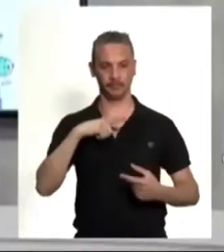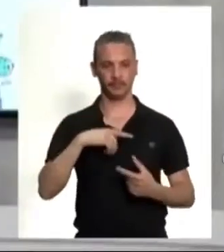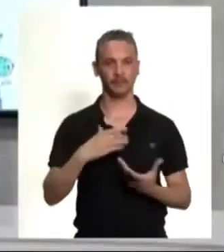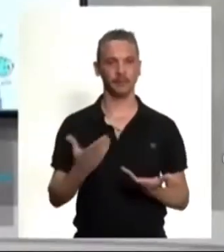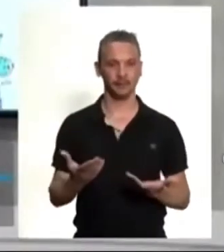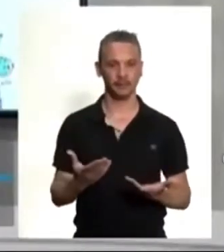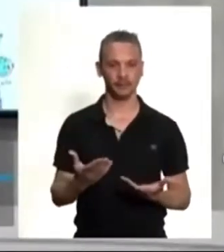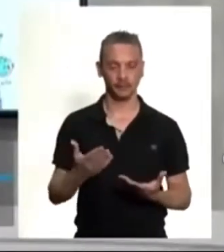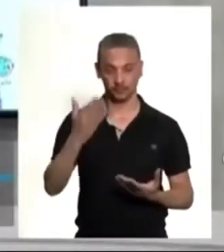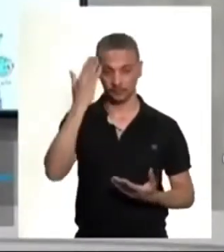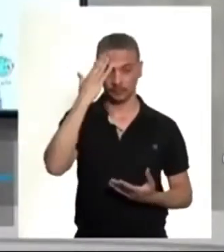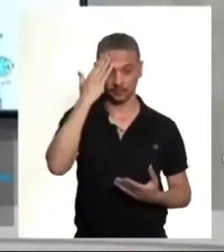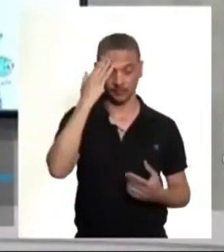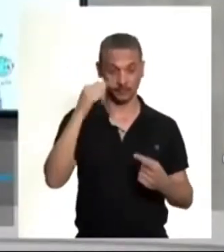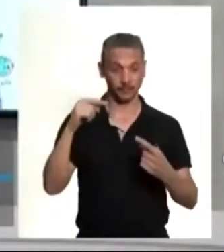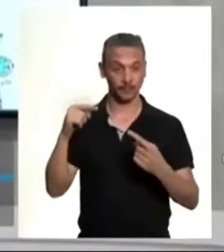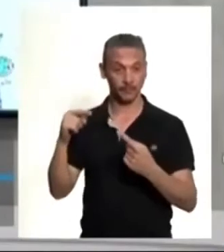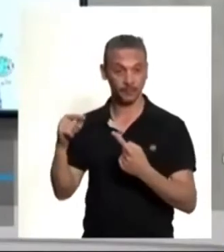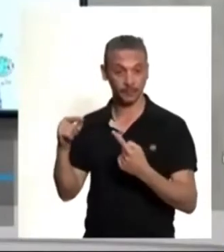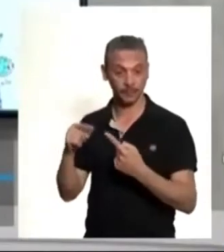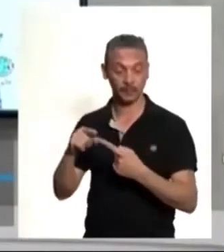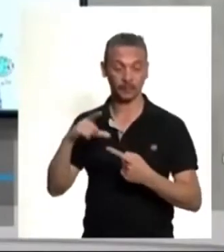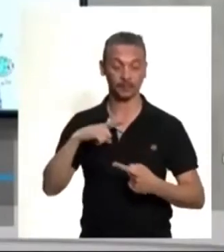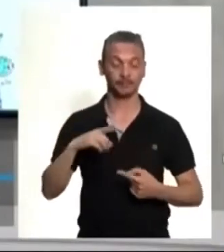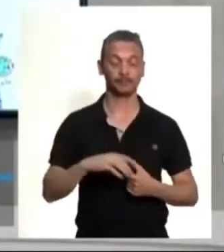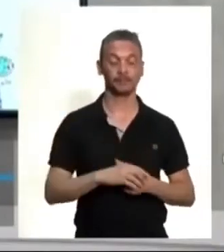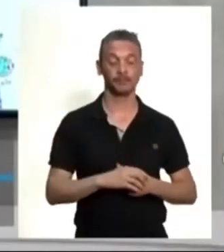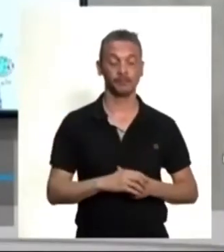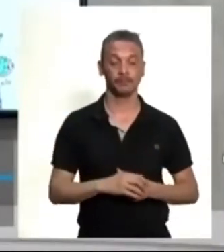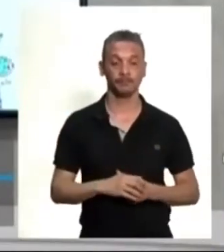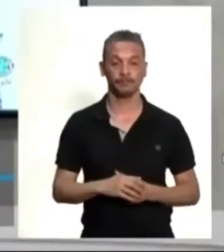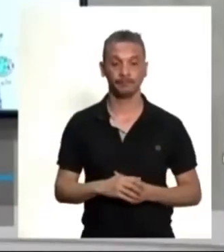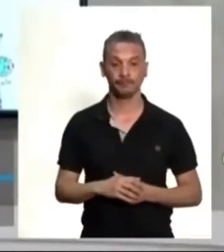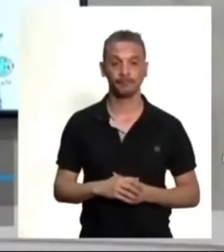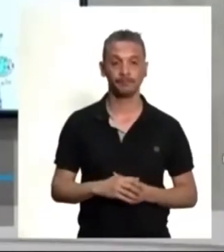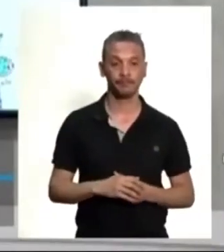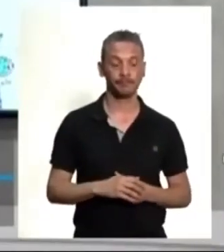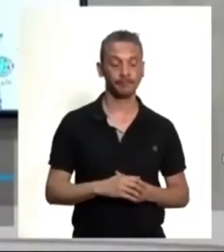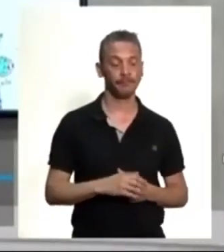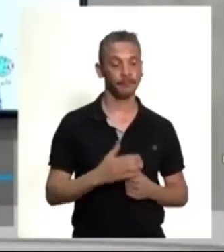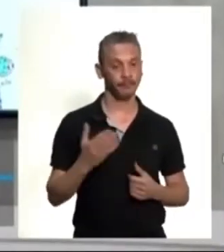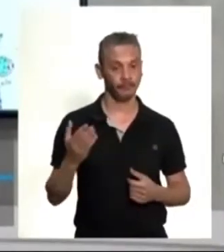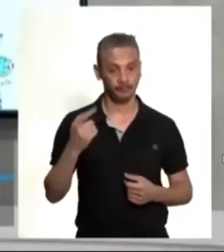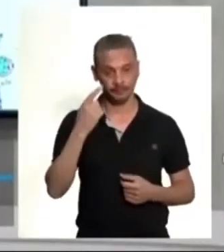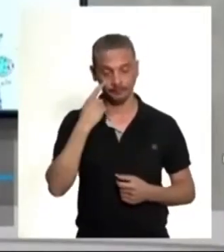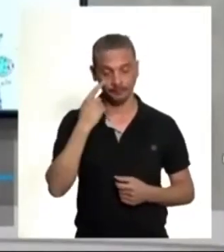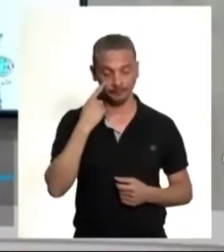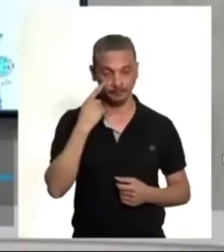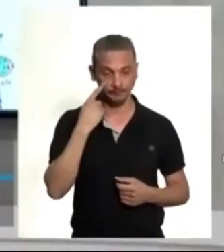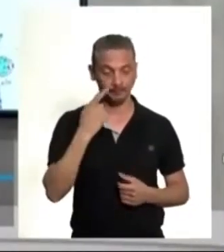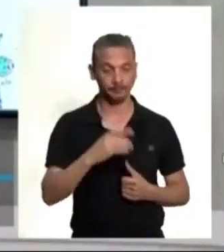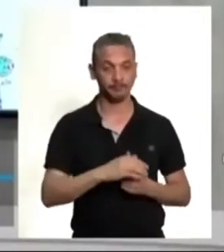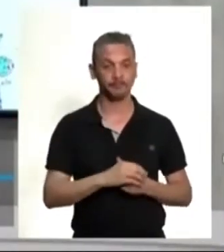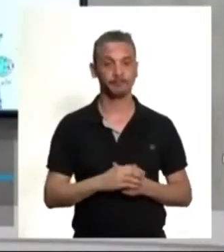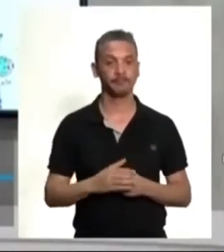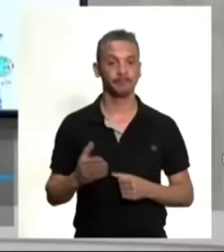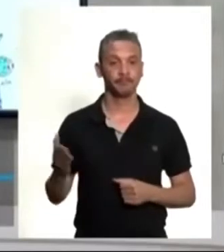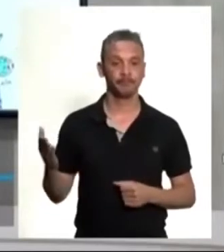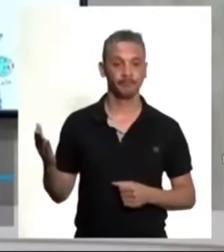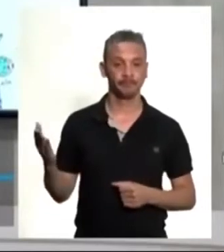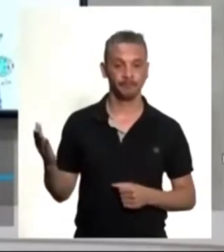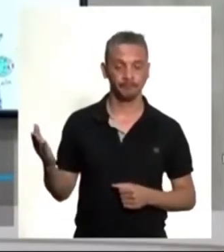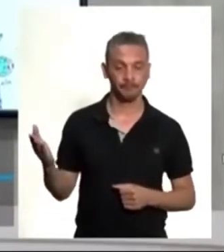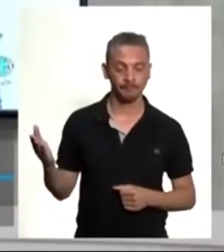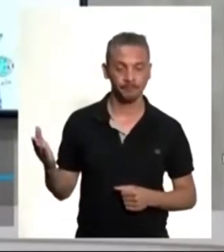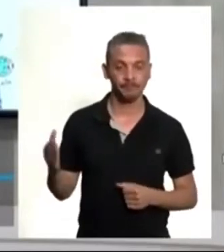quando a industrialização de fato atrai essa mão de obra, né, do campo, que é o êxodo rural. Então está dizendo,